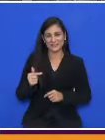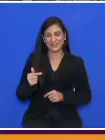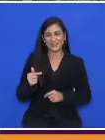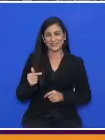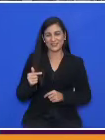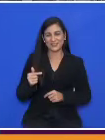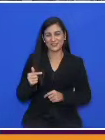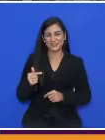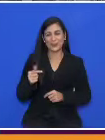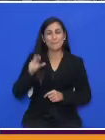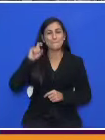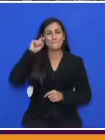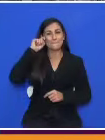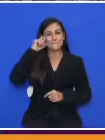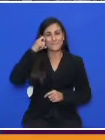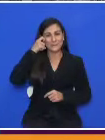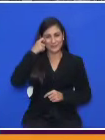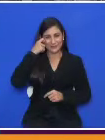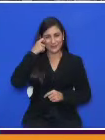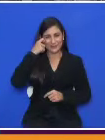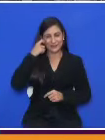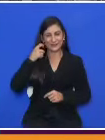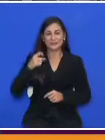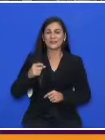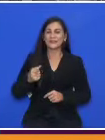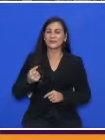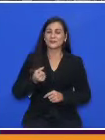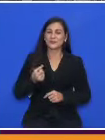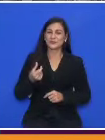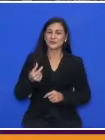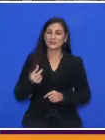67. Preta, 67.